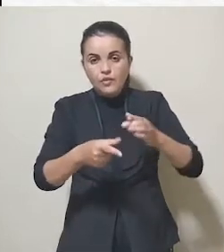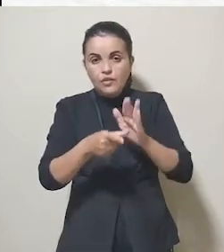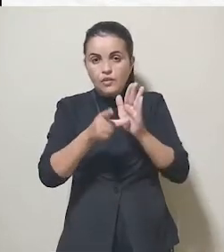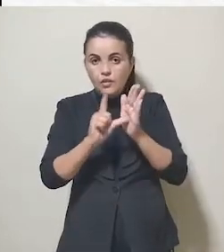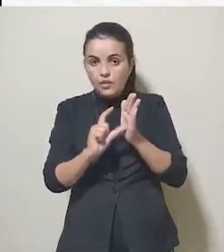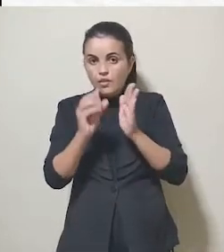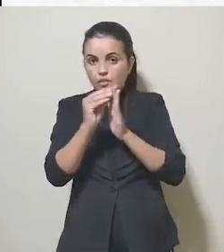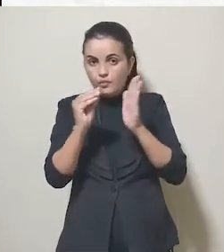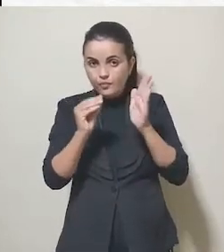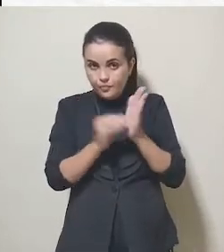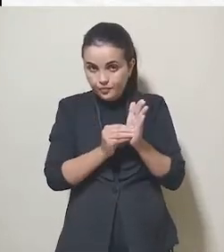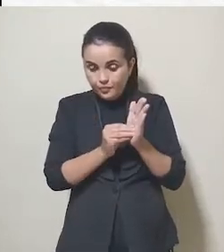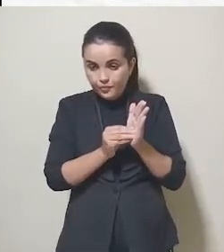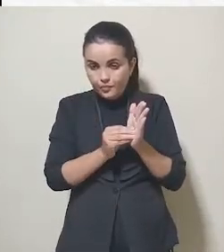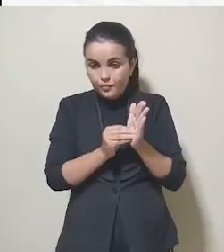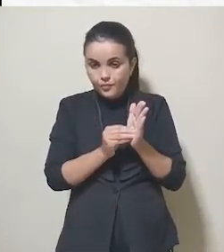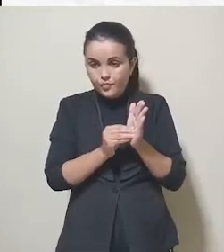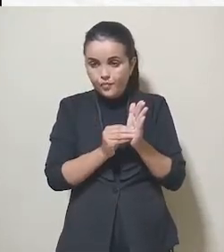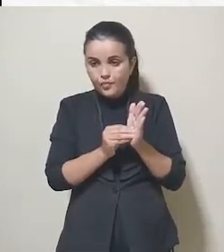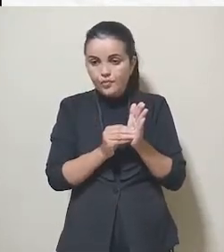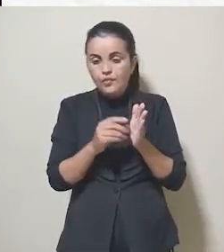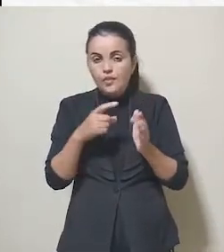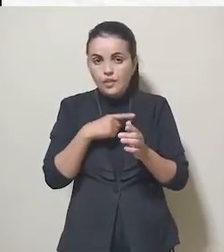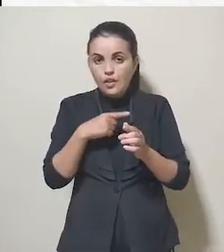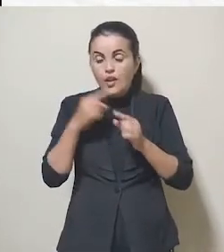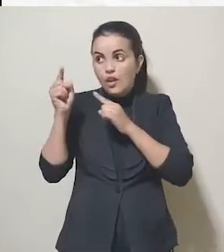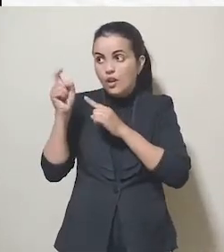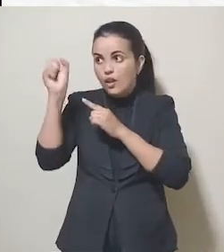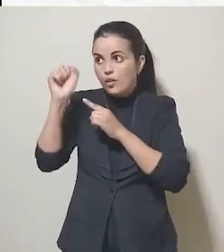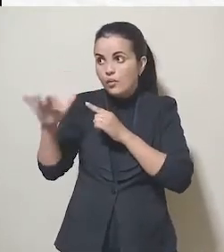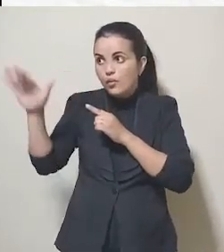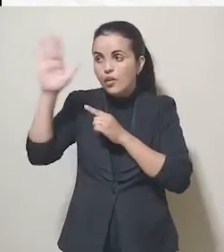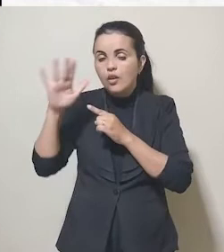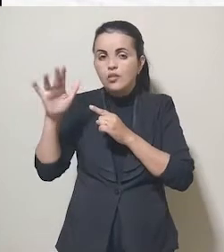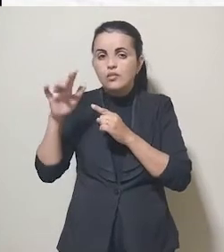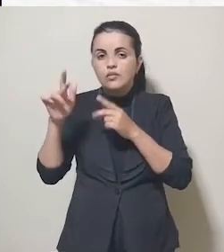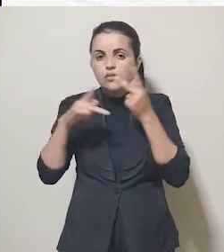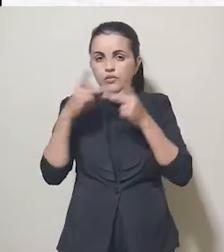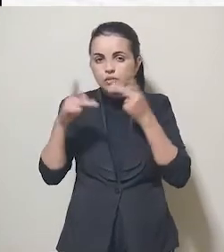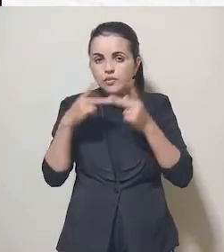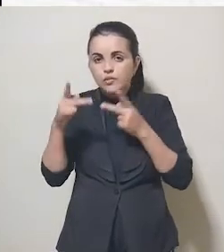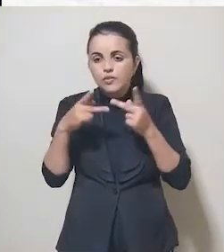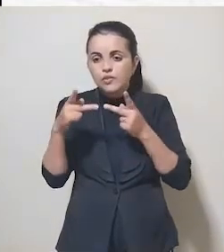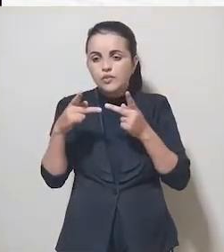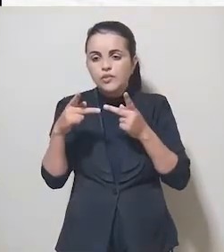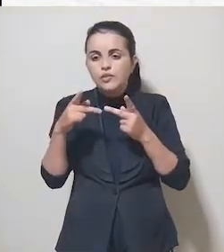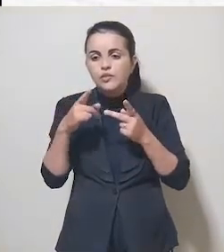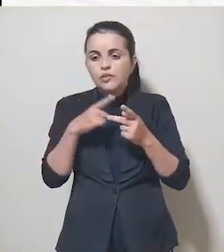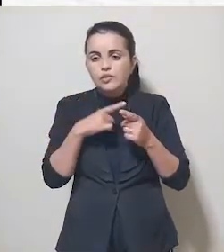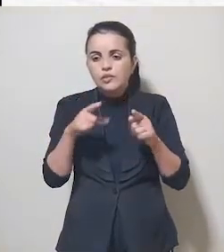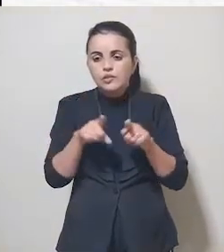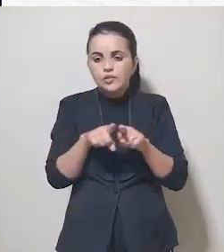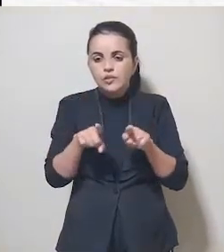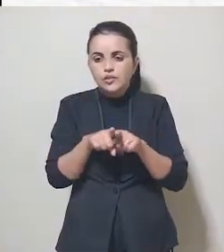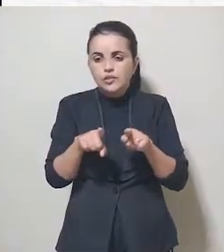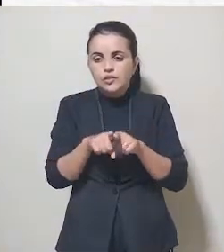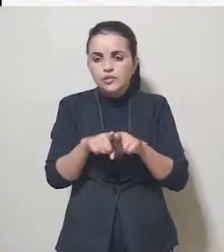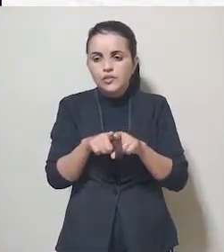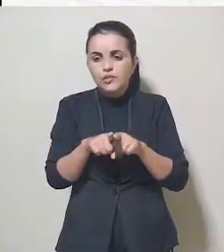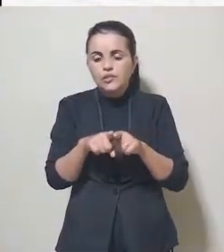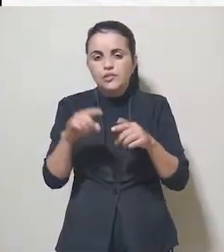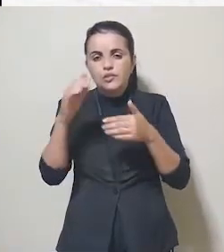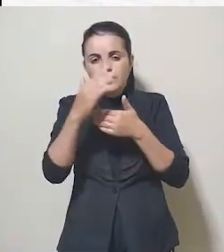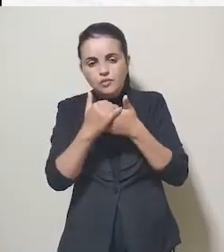Antes de iniciar o conteúdo especificamente, eu trouxe aqui essa tirinha para vocês que diz o seguinte: se um carinho te deixa com